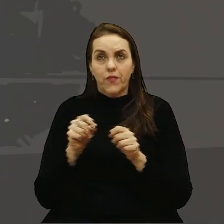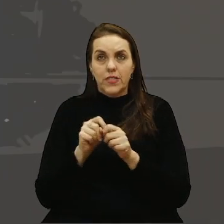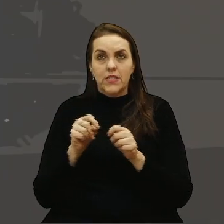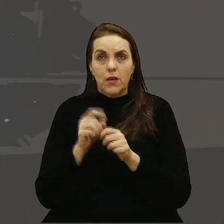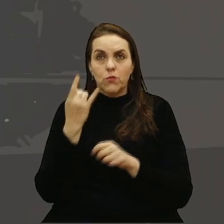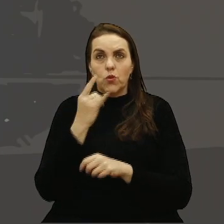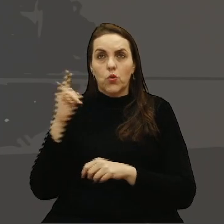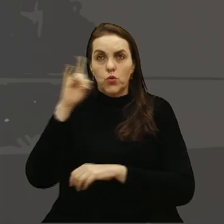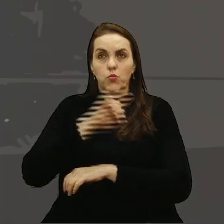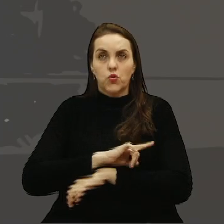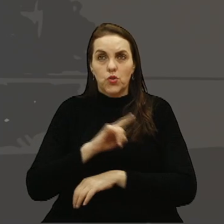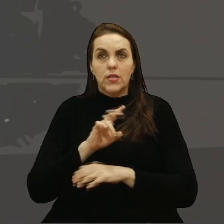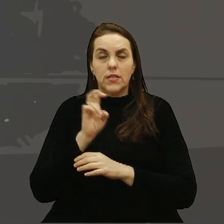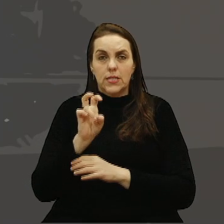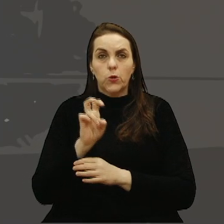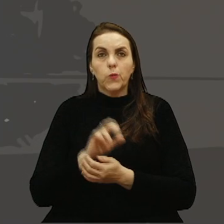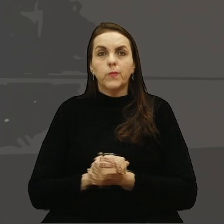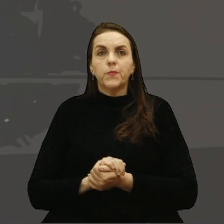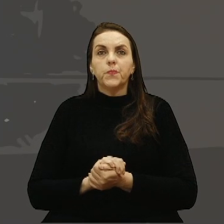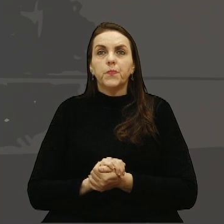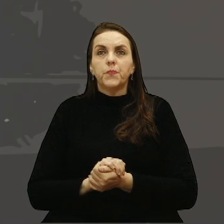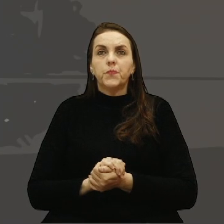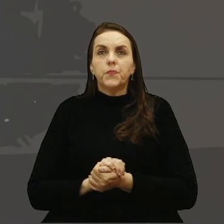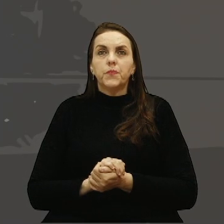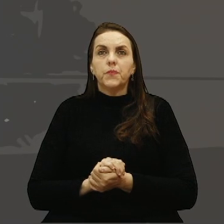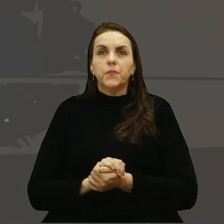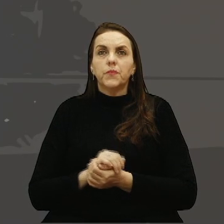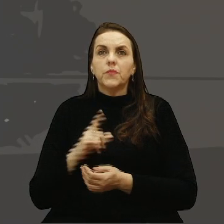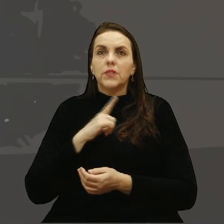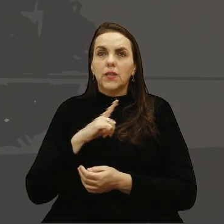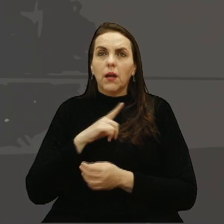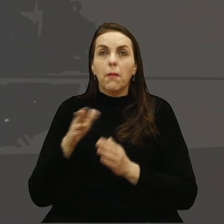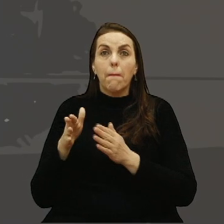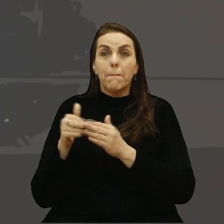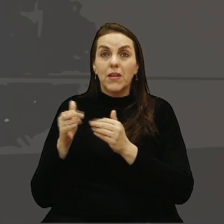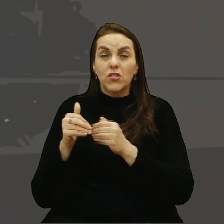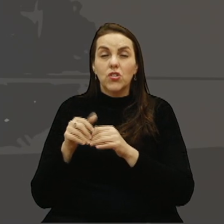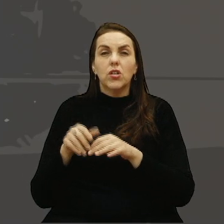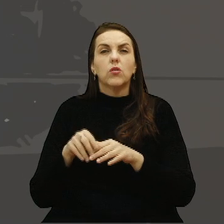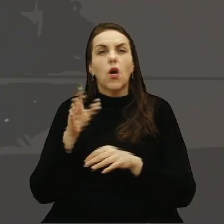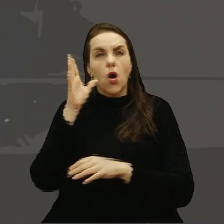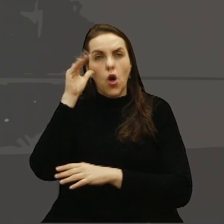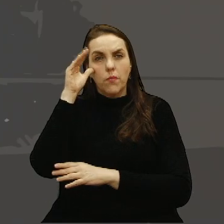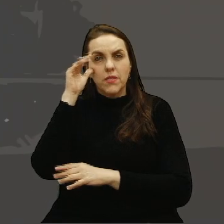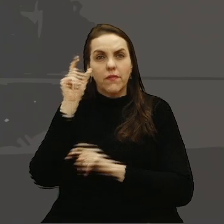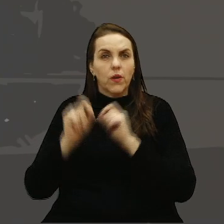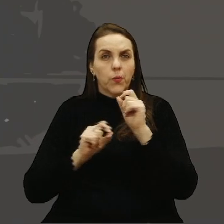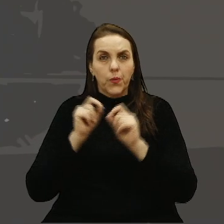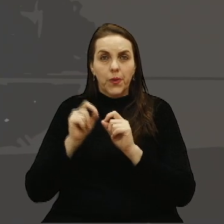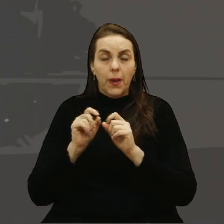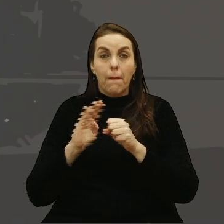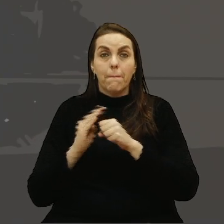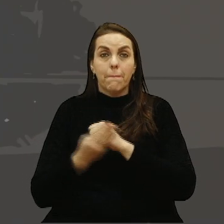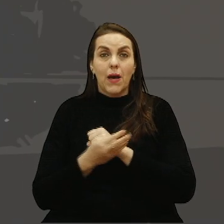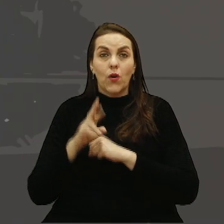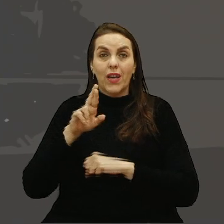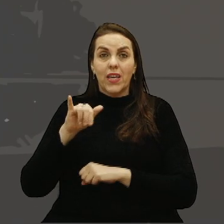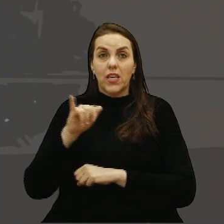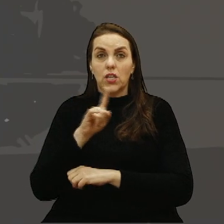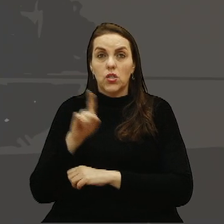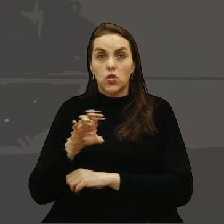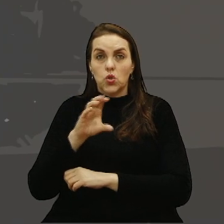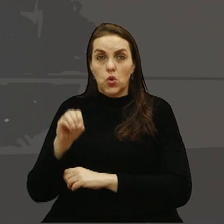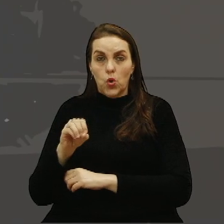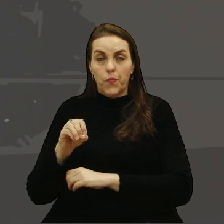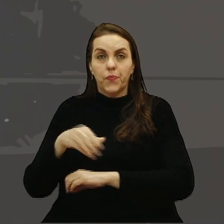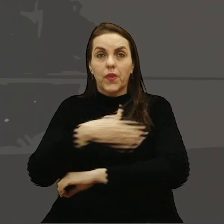5. E aqui nós temos o outro pedido que nós também estamos observando, que é lá no bairro Desvio Risso, cruzamento das ruas